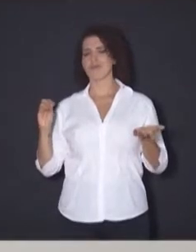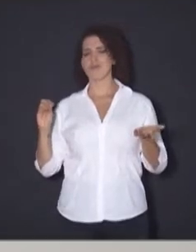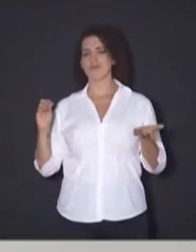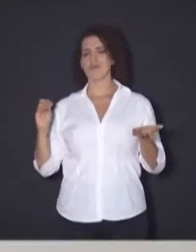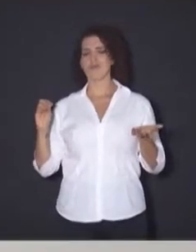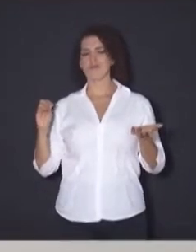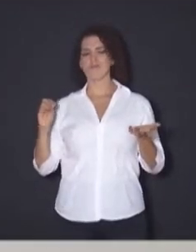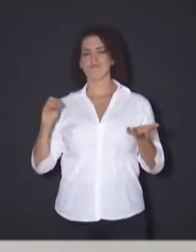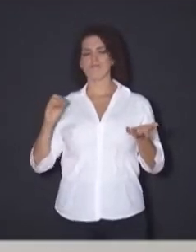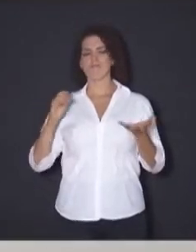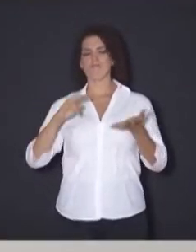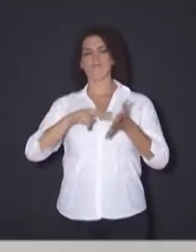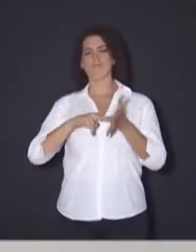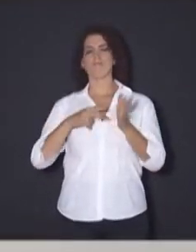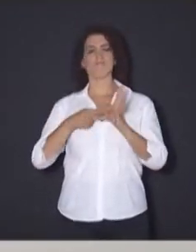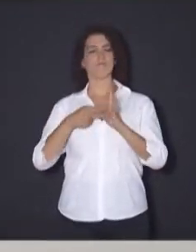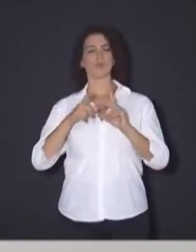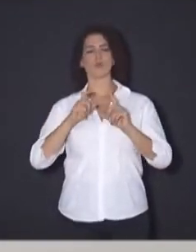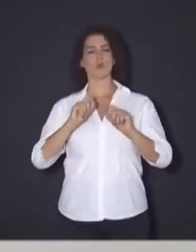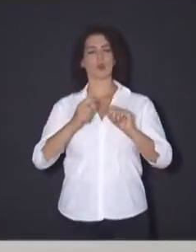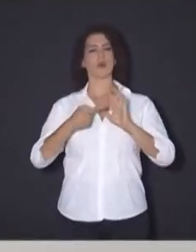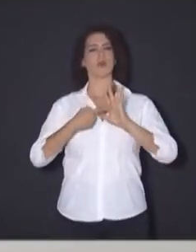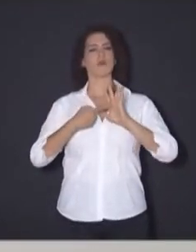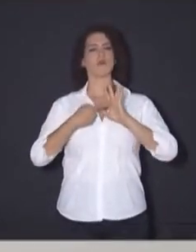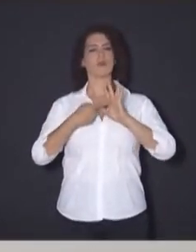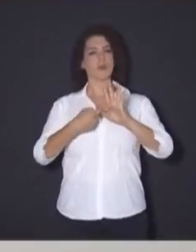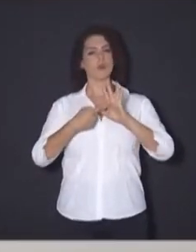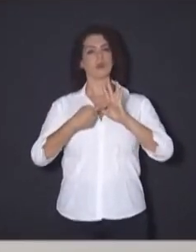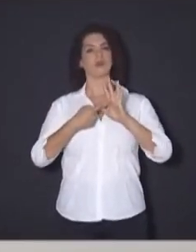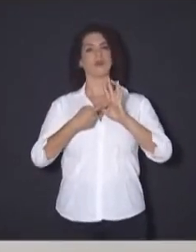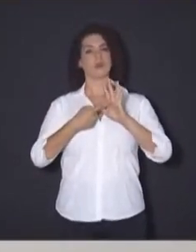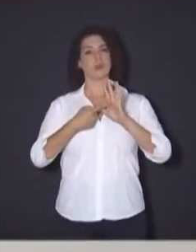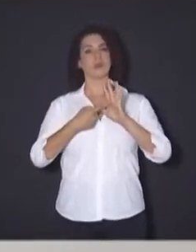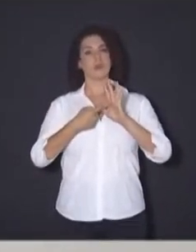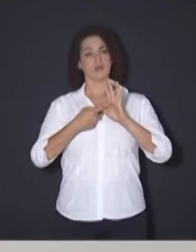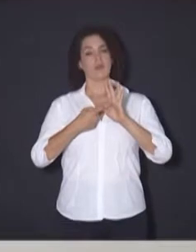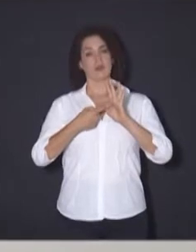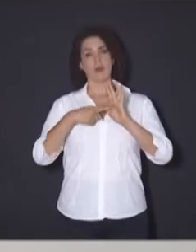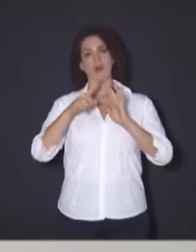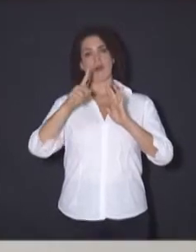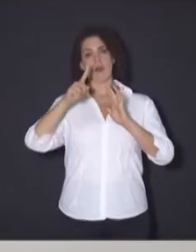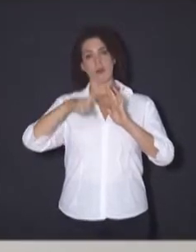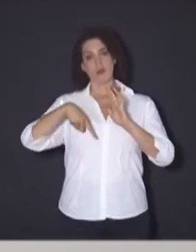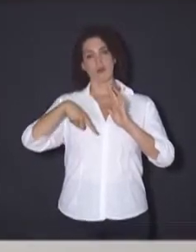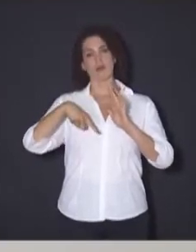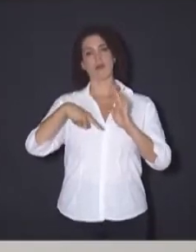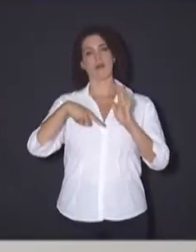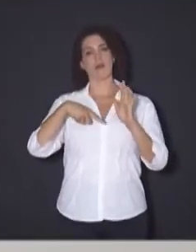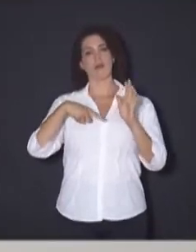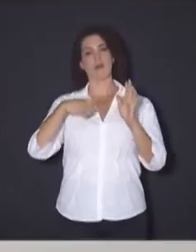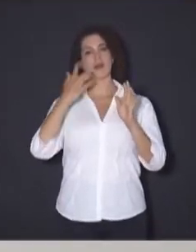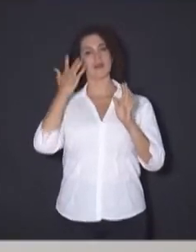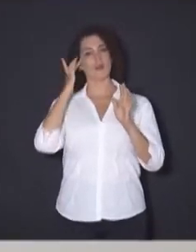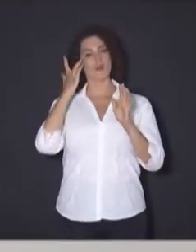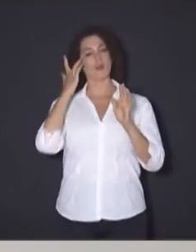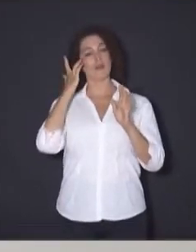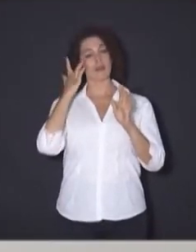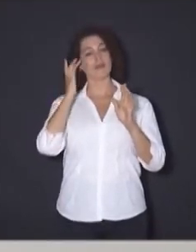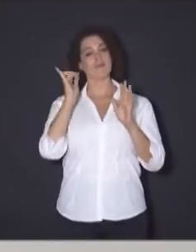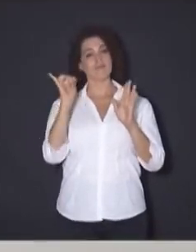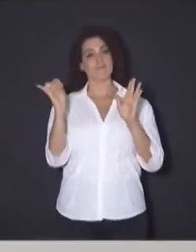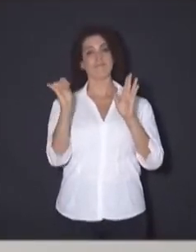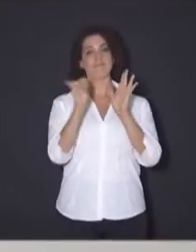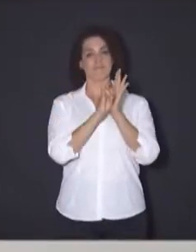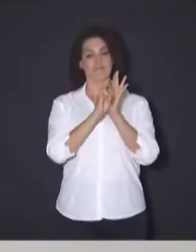isso é mostra que você vai construindo a partir daí talvez uma identidade